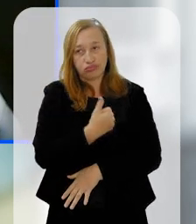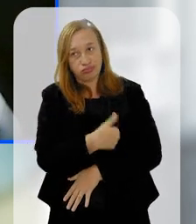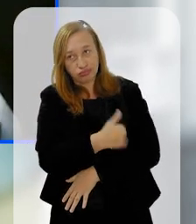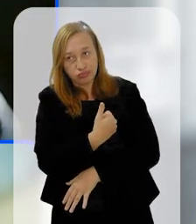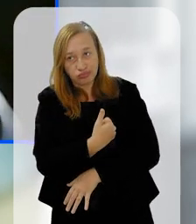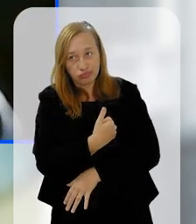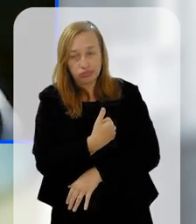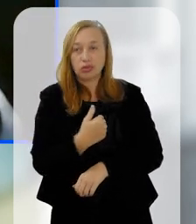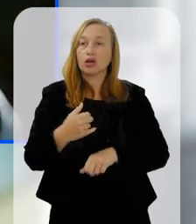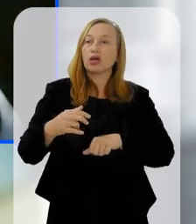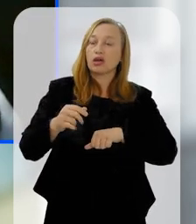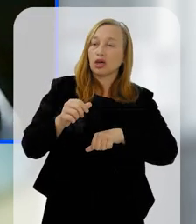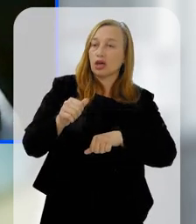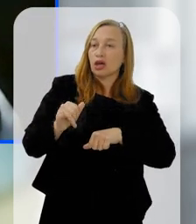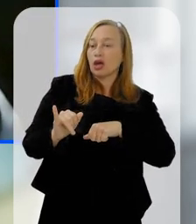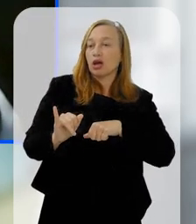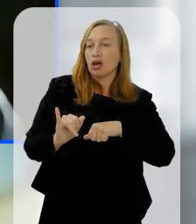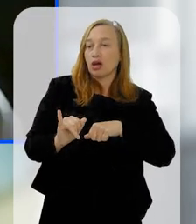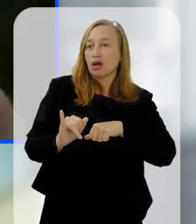São João.